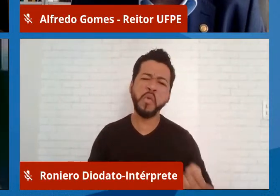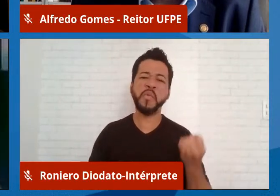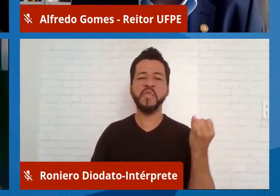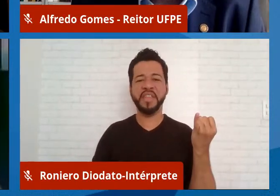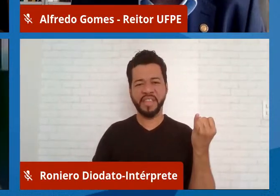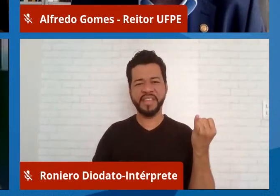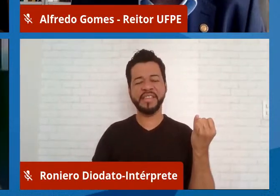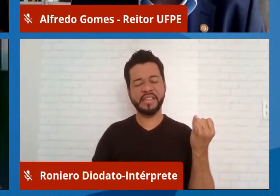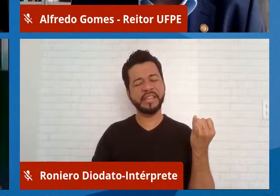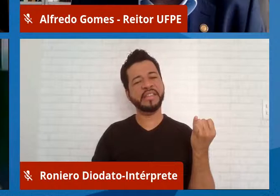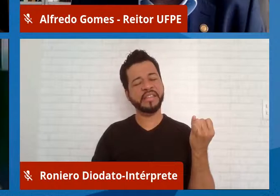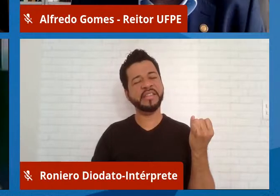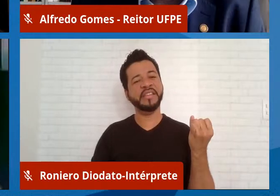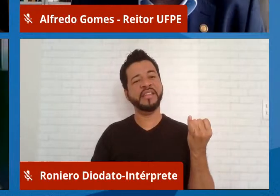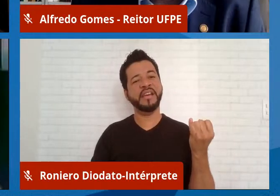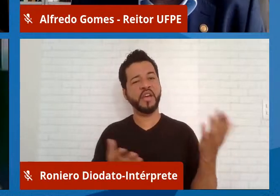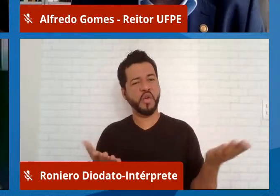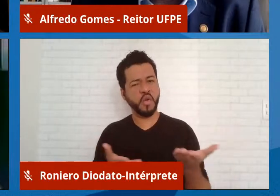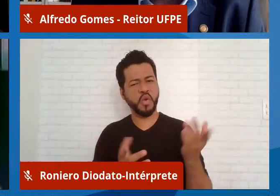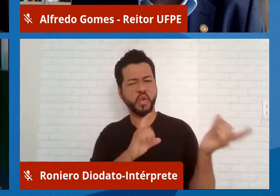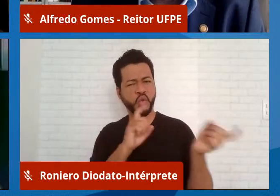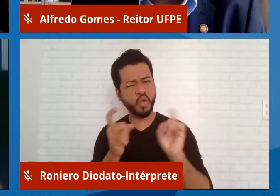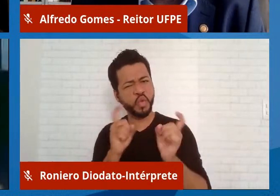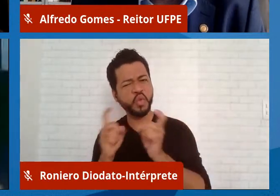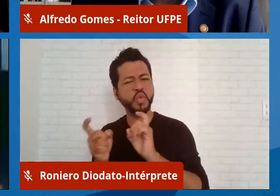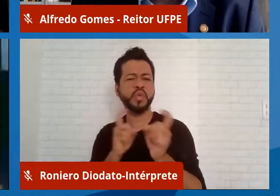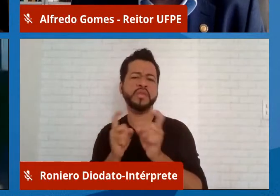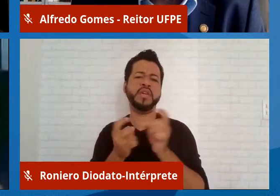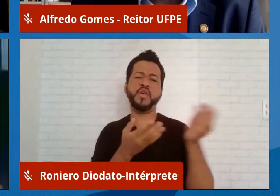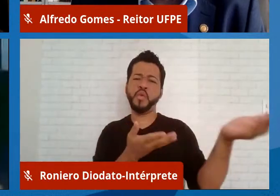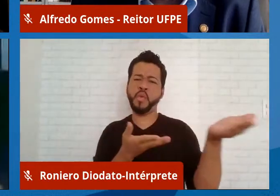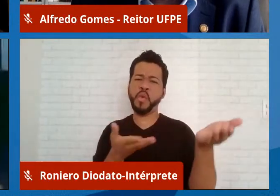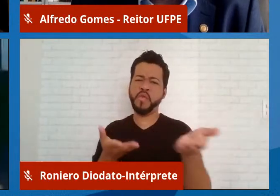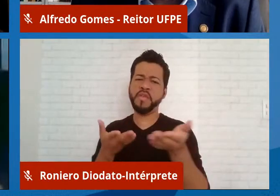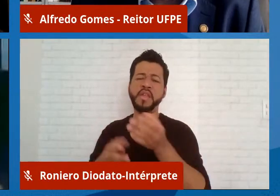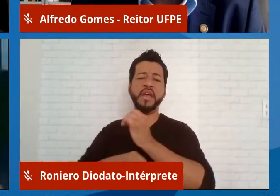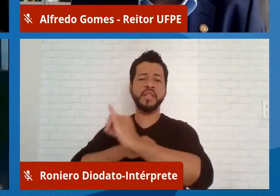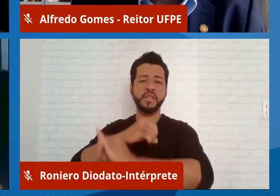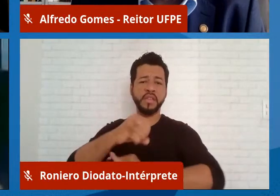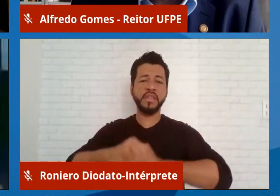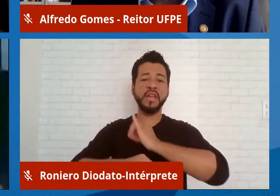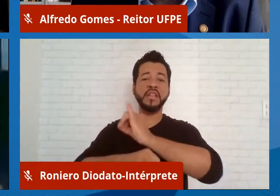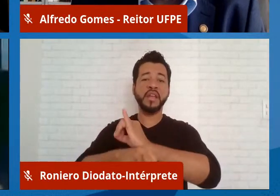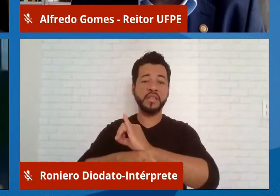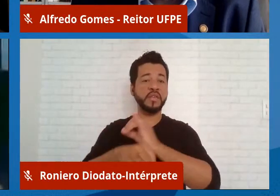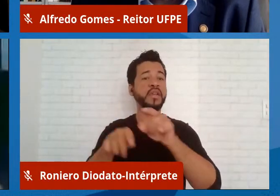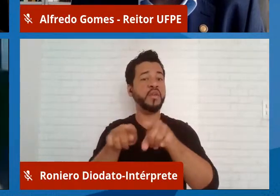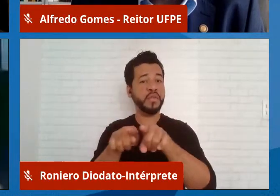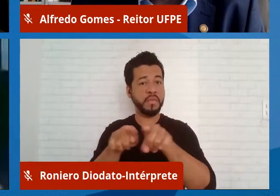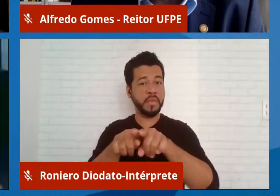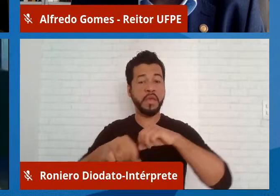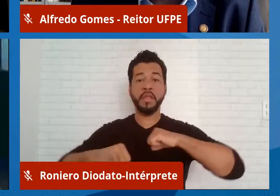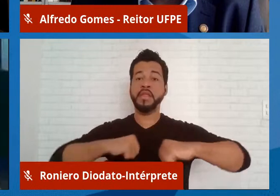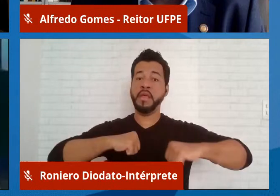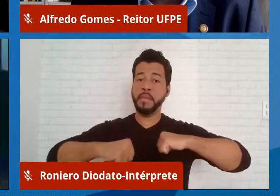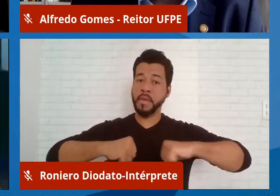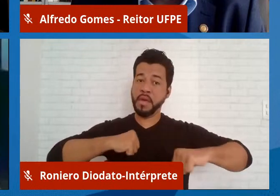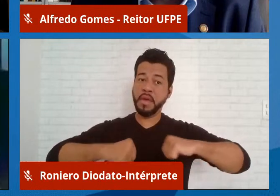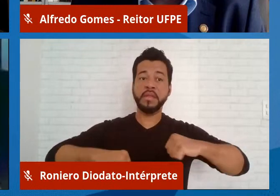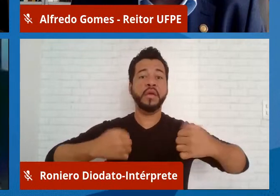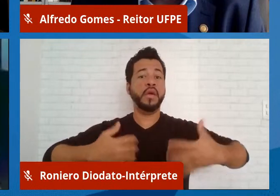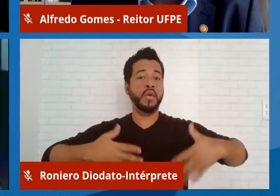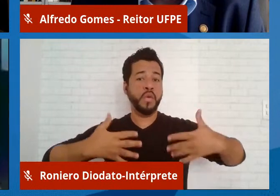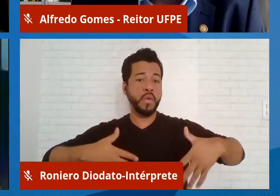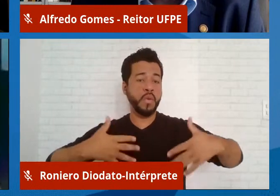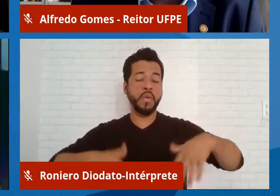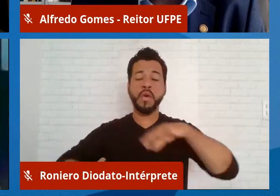imensamente as discussões, os convidados internacionais, os grandes debates que cada uma das mesas